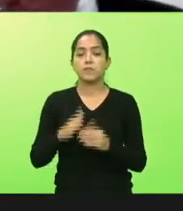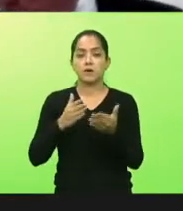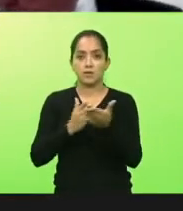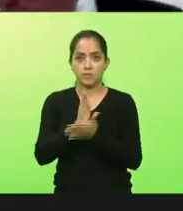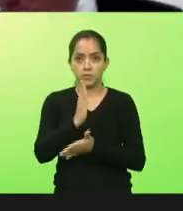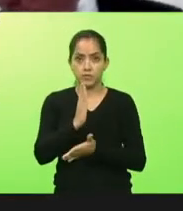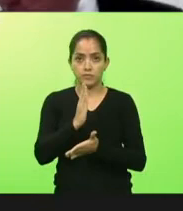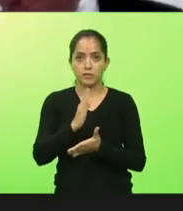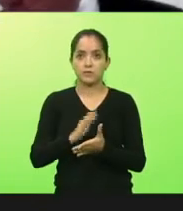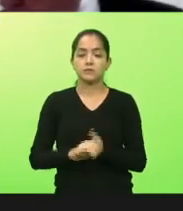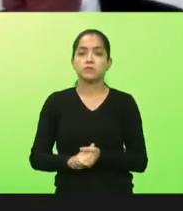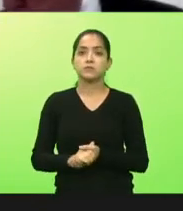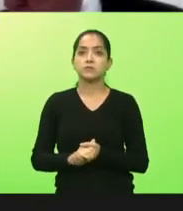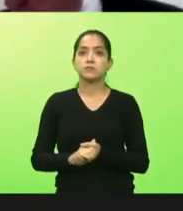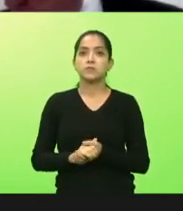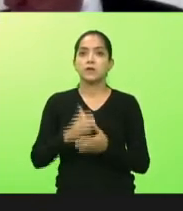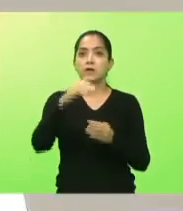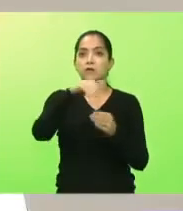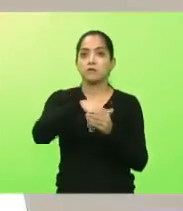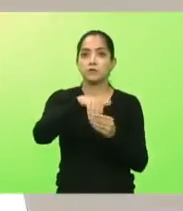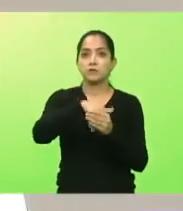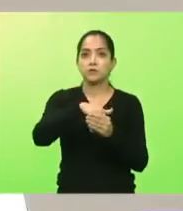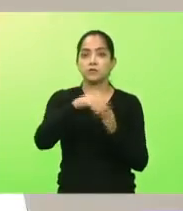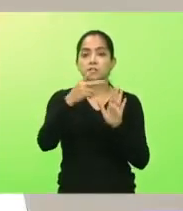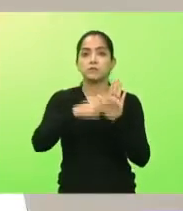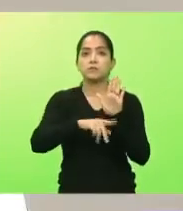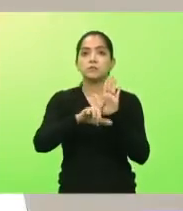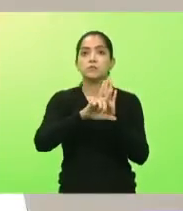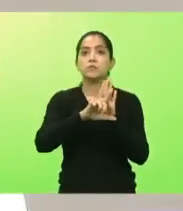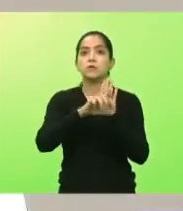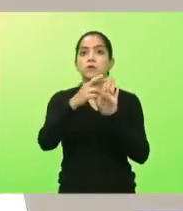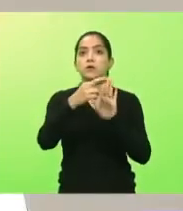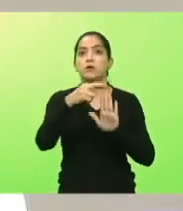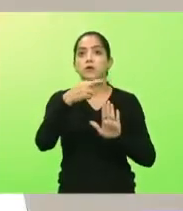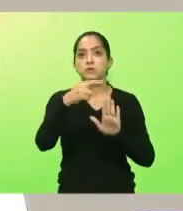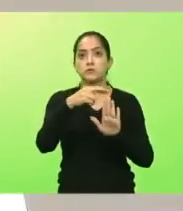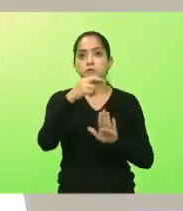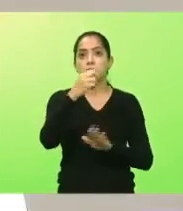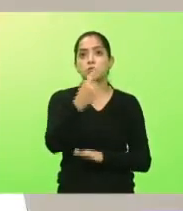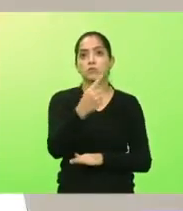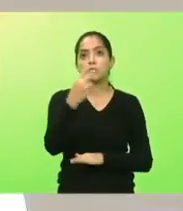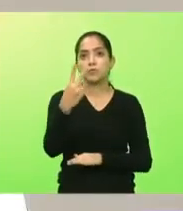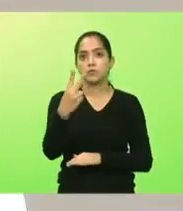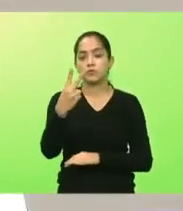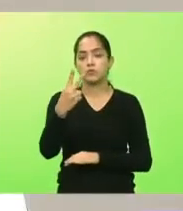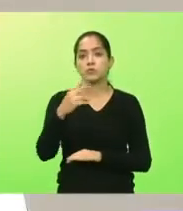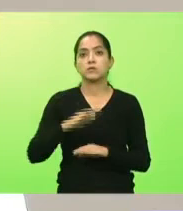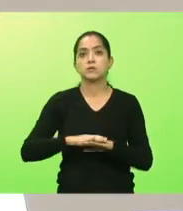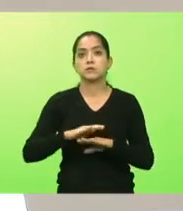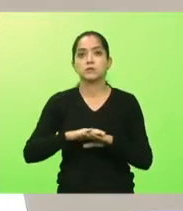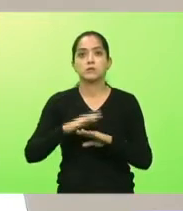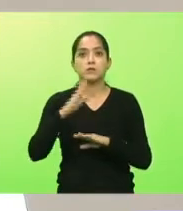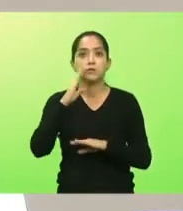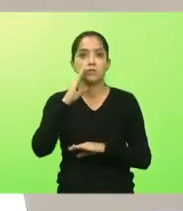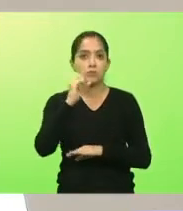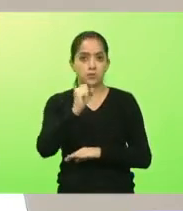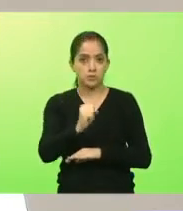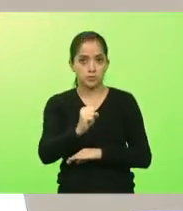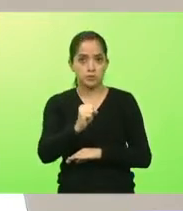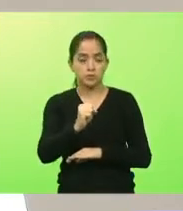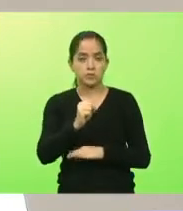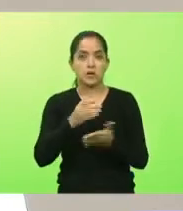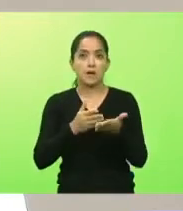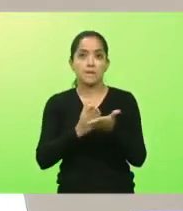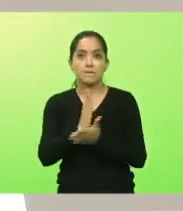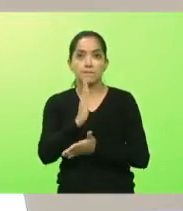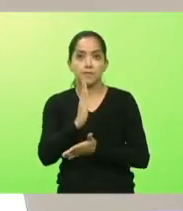Aprovado por unanimidade. Votação da redação final do projeto de resolução 1.2/2020, autor deputado Bruno Souza. Aprova a